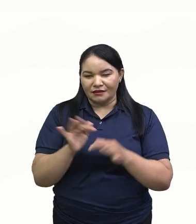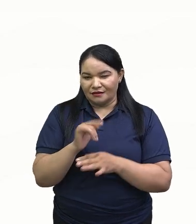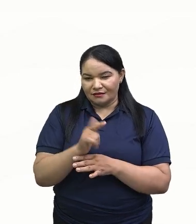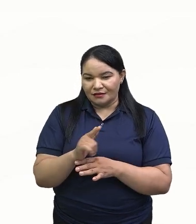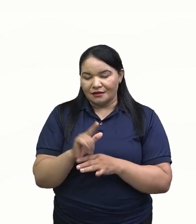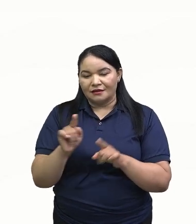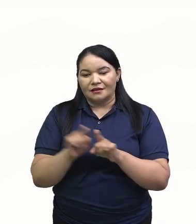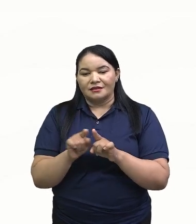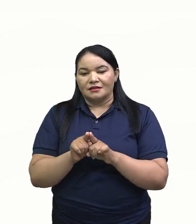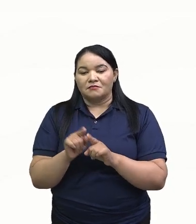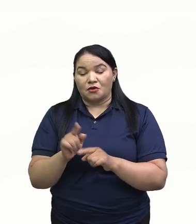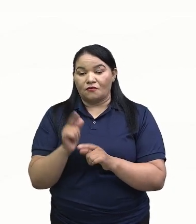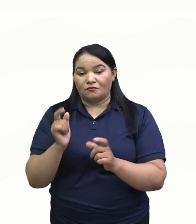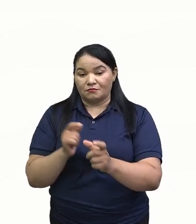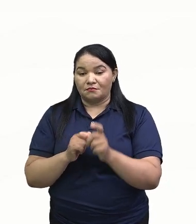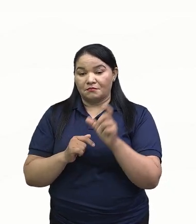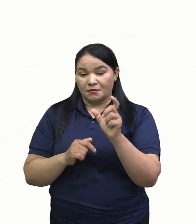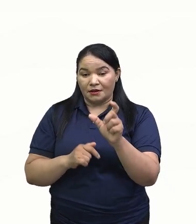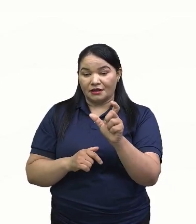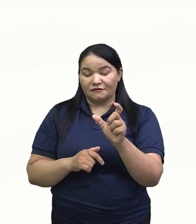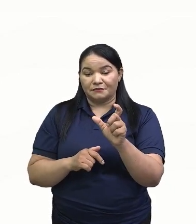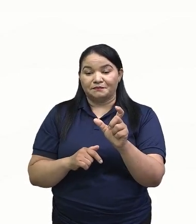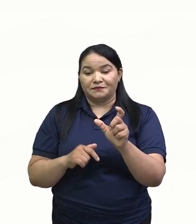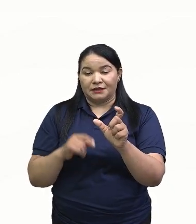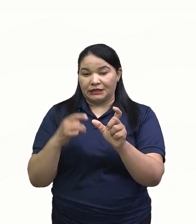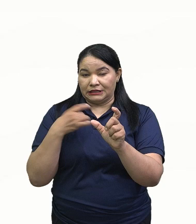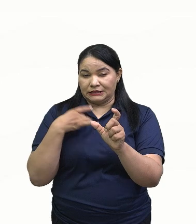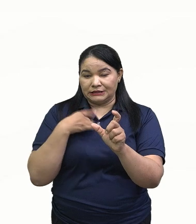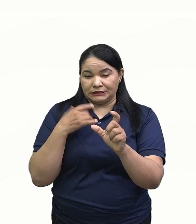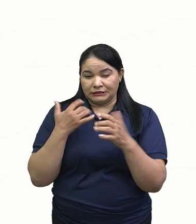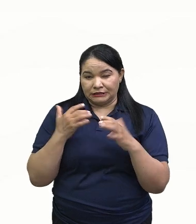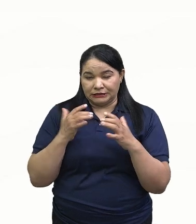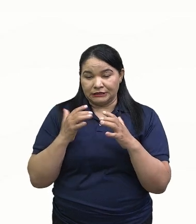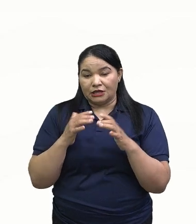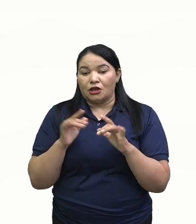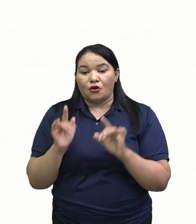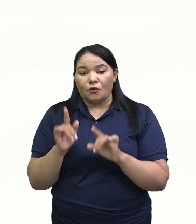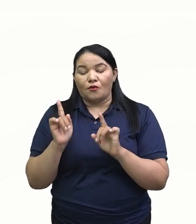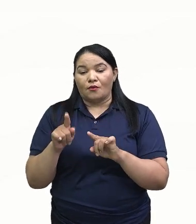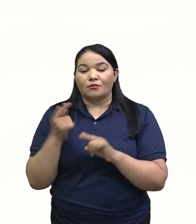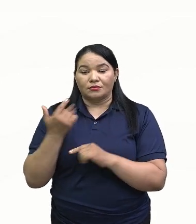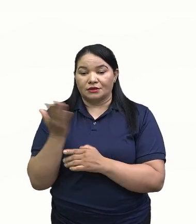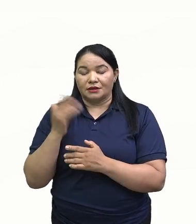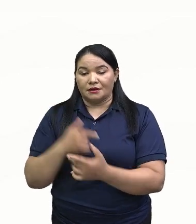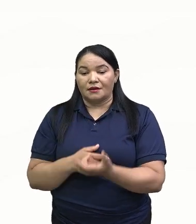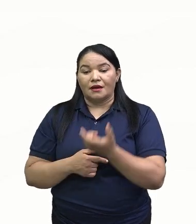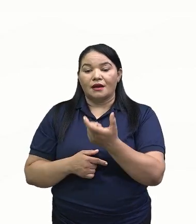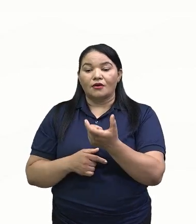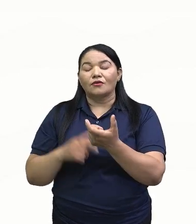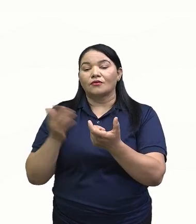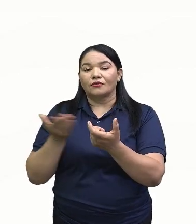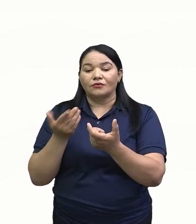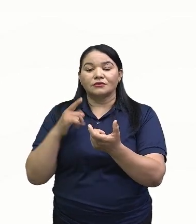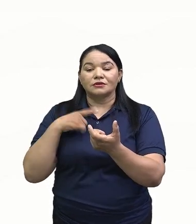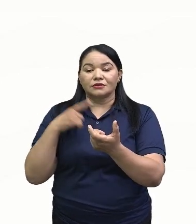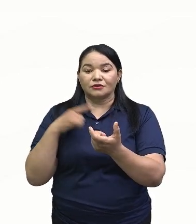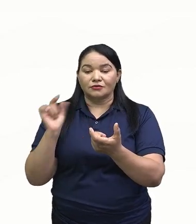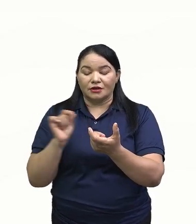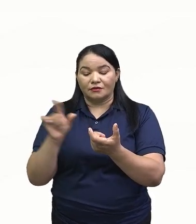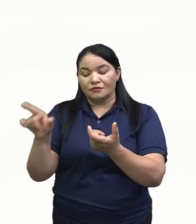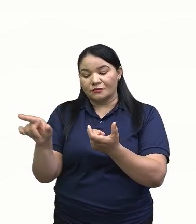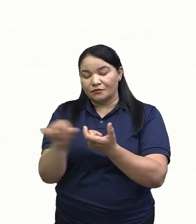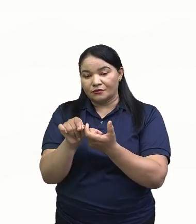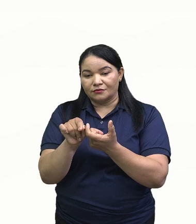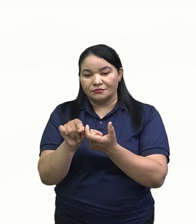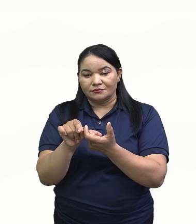a palavra terrível, que vem de terror, agora ela é formada por um sufixo.